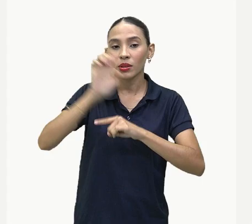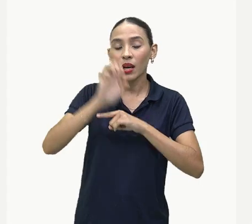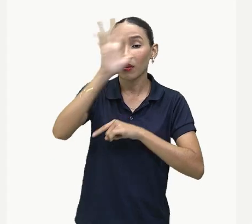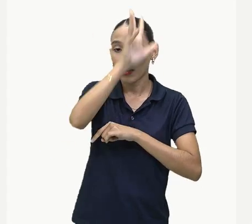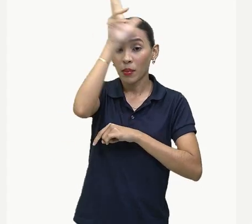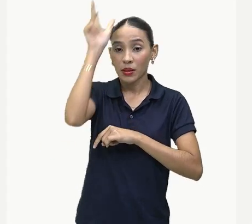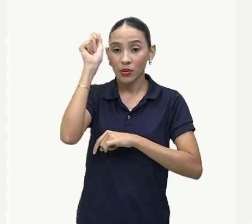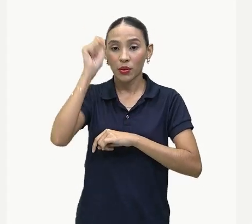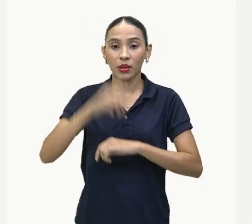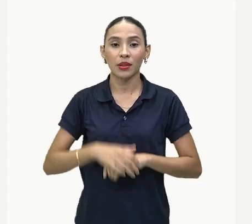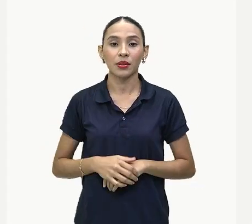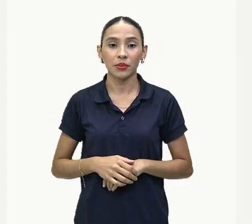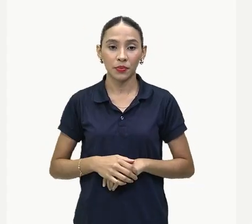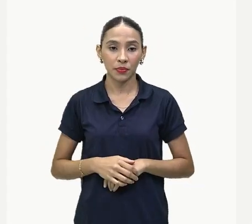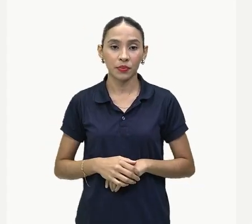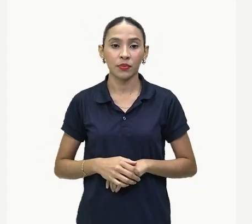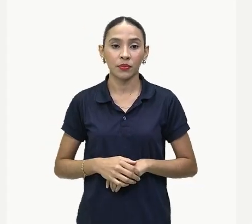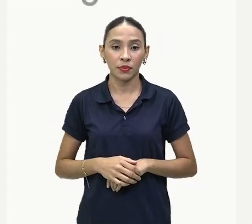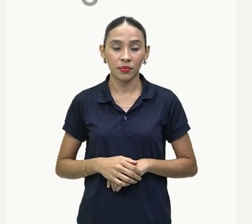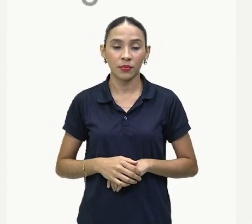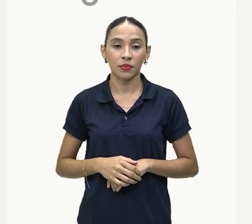do Amazonas.